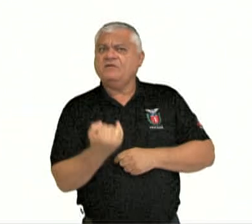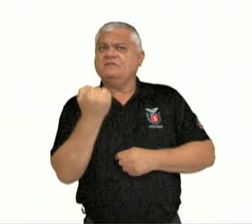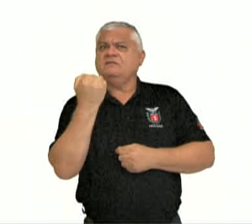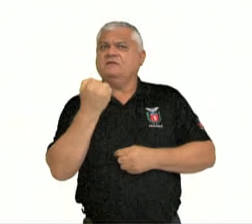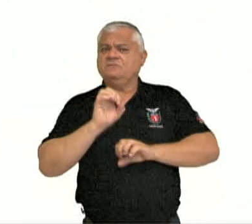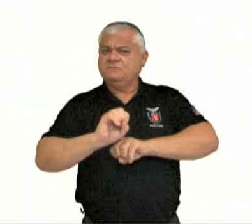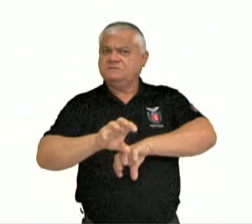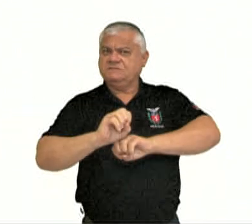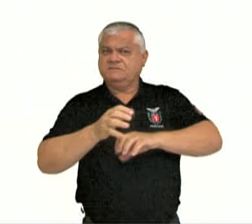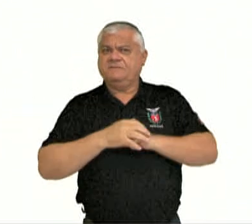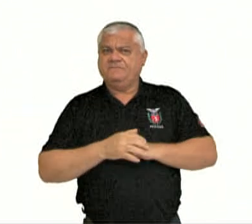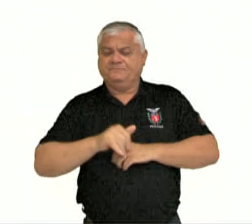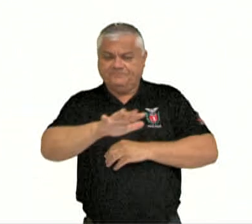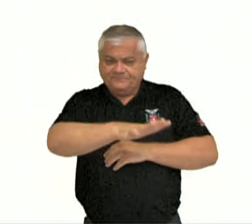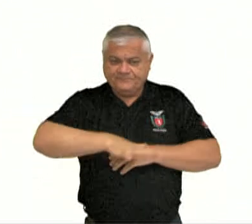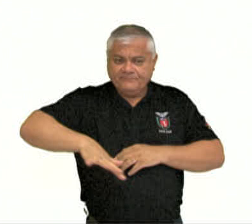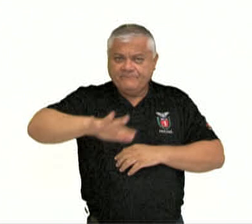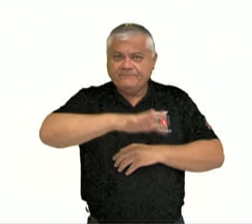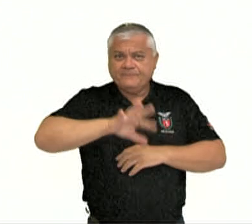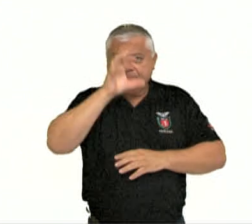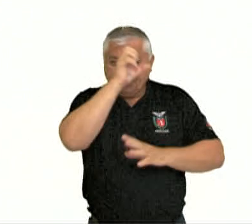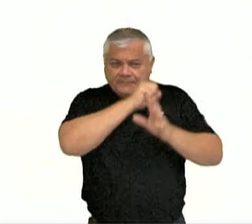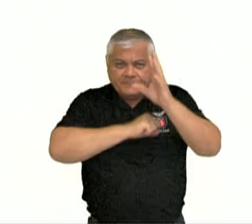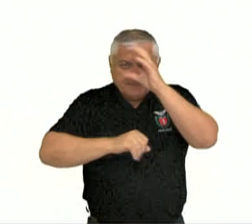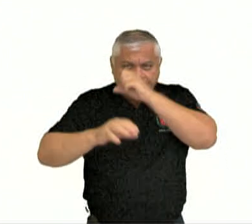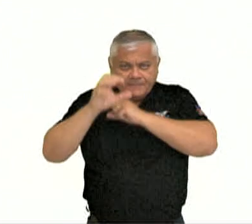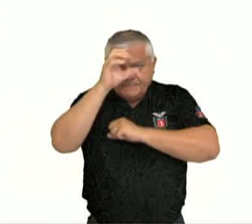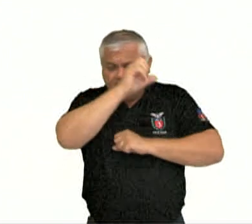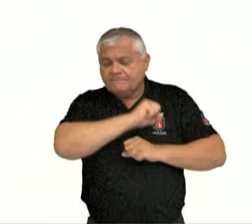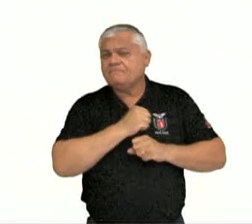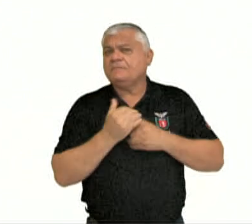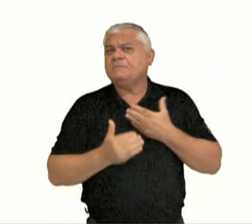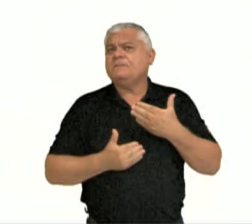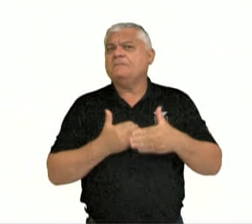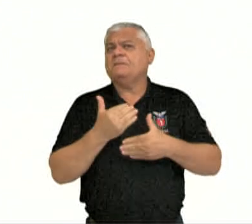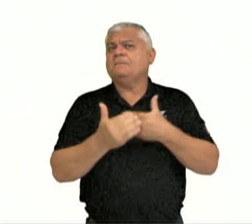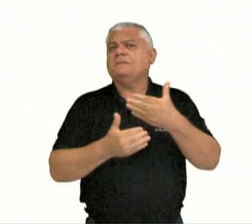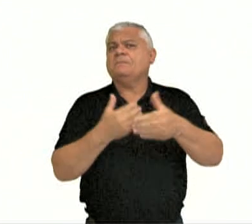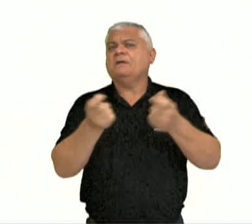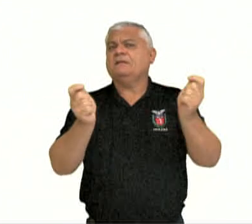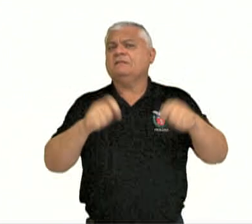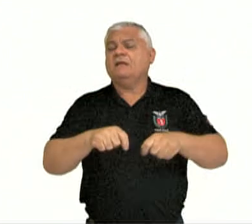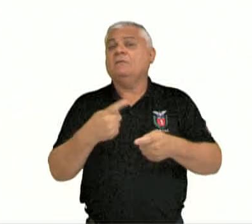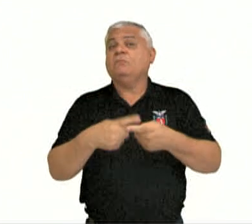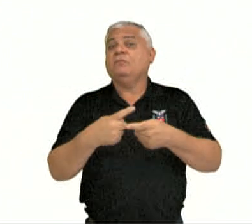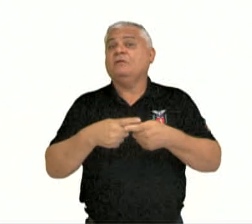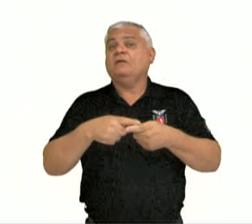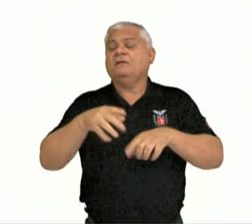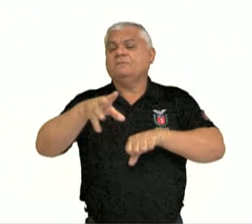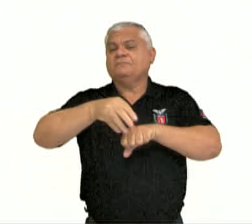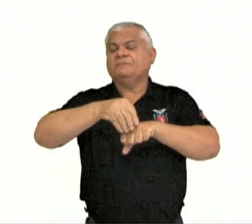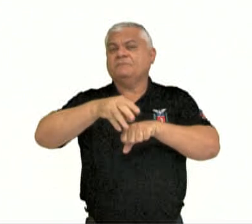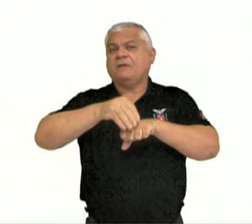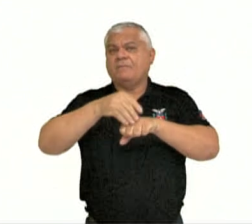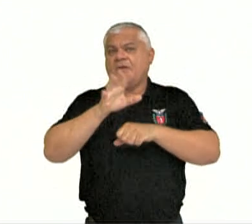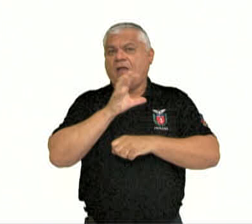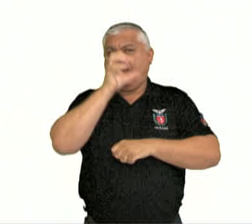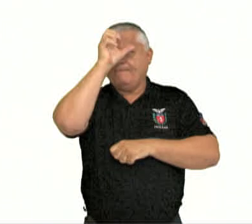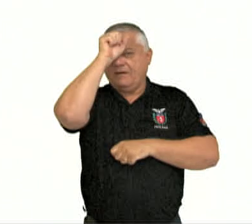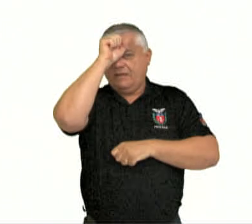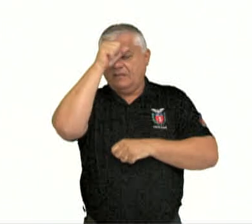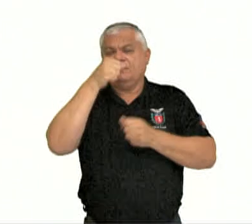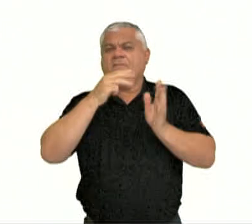No campo da aprendizagem humana, esse processo é possível quando se aprende, principalmente por meio